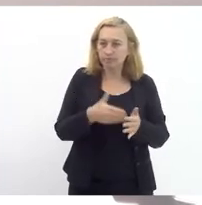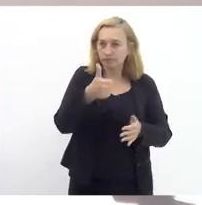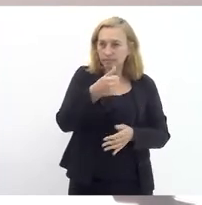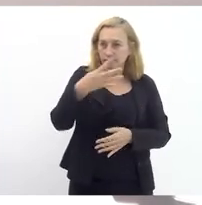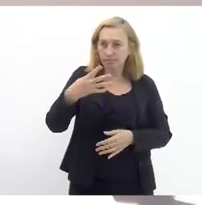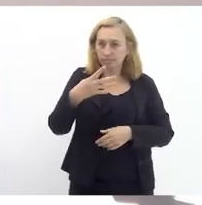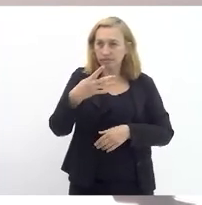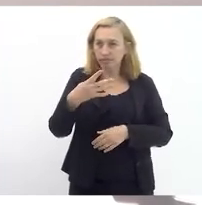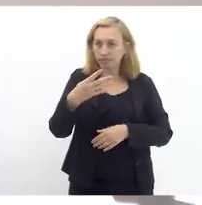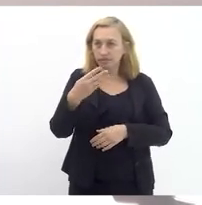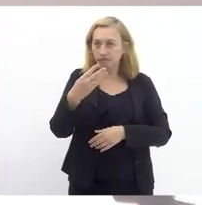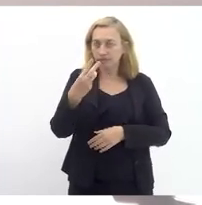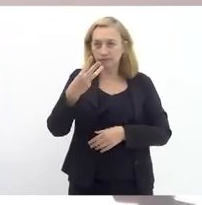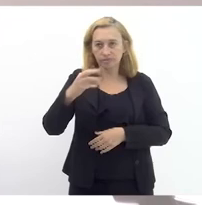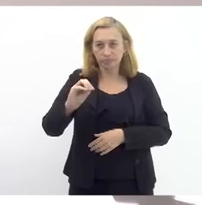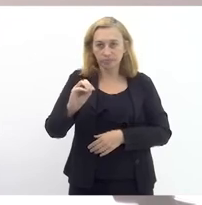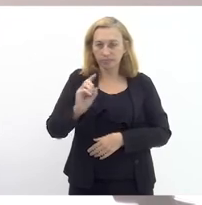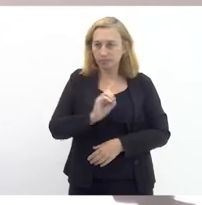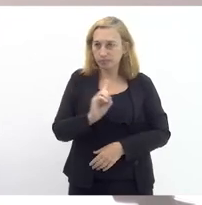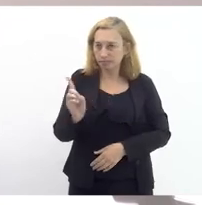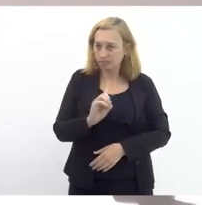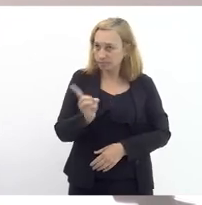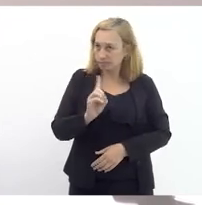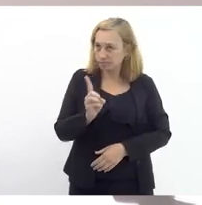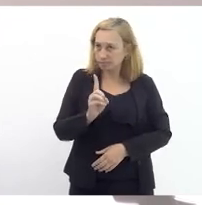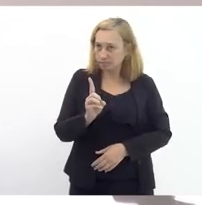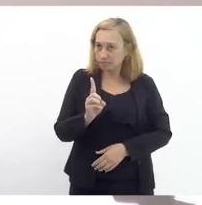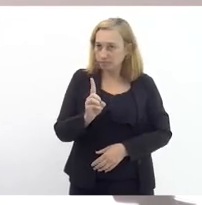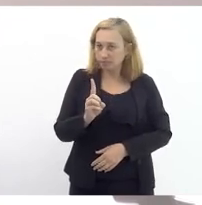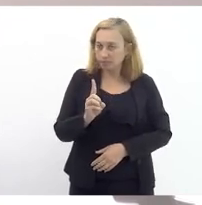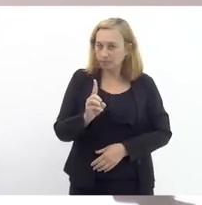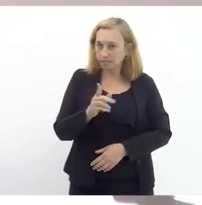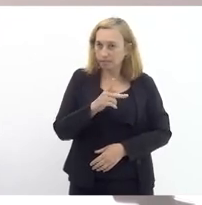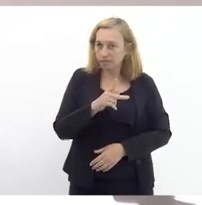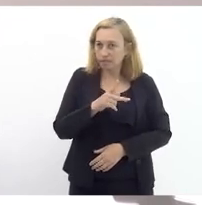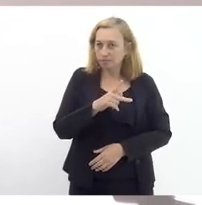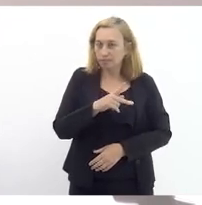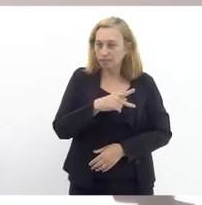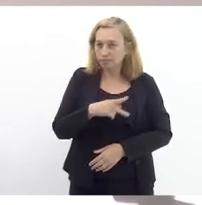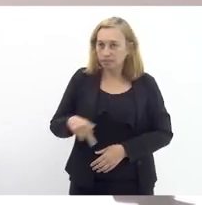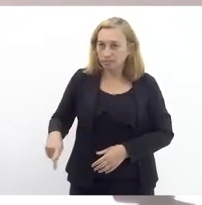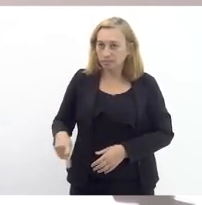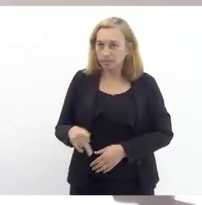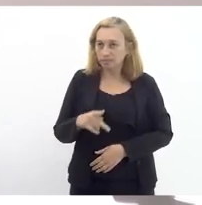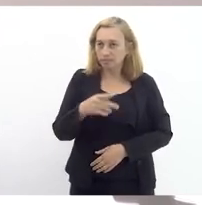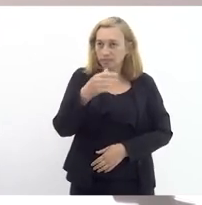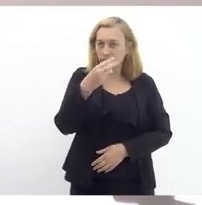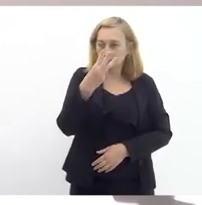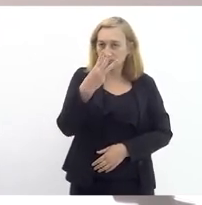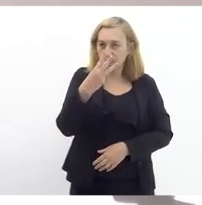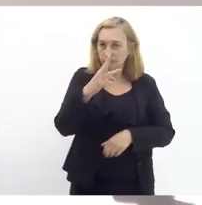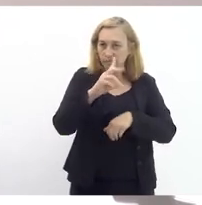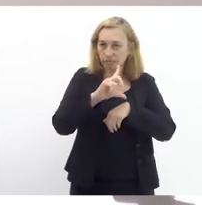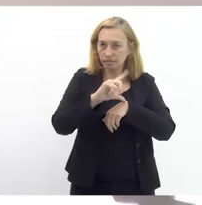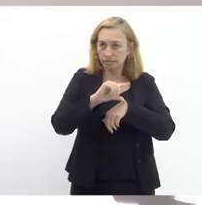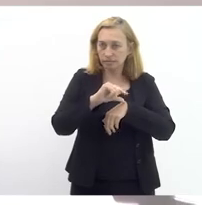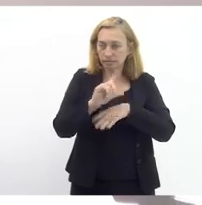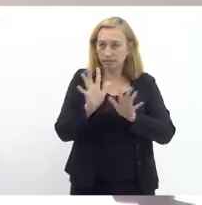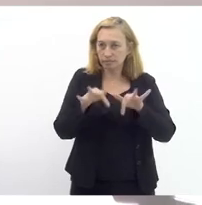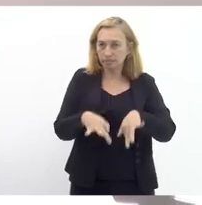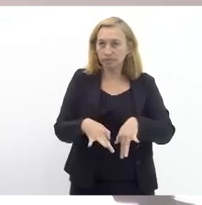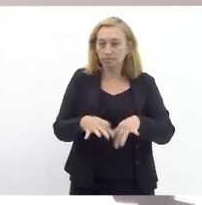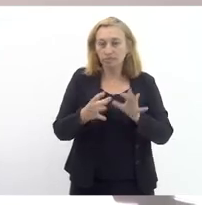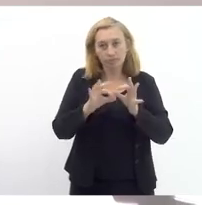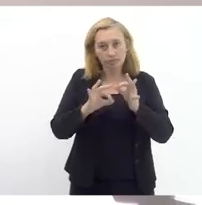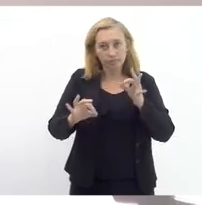tem. Não tem. Geralmente o presidente, quando às 13 horas, encerra. Essa CPI aqui, eu sempre estendo ela ao máximo para dar a